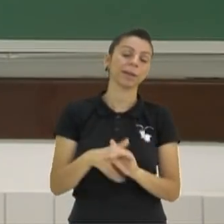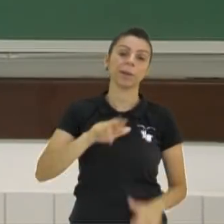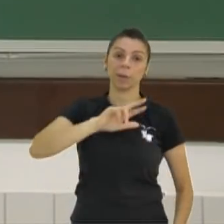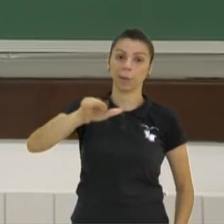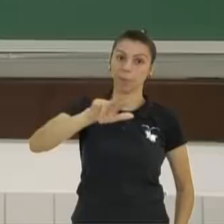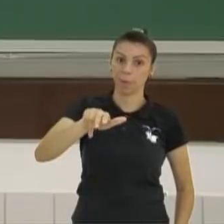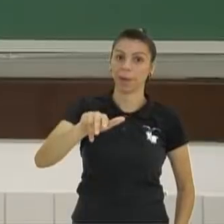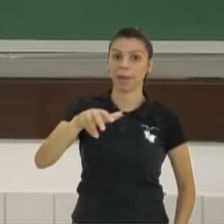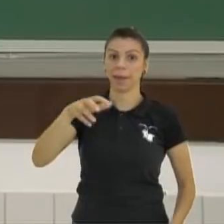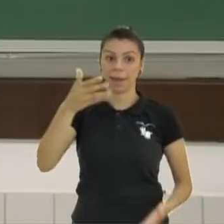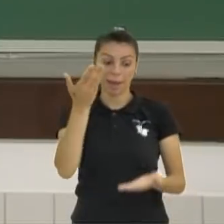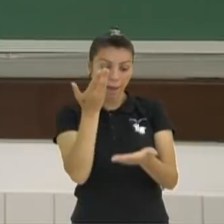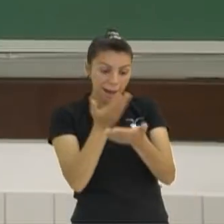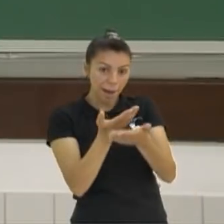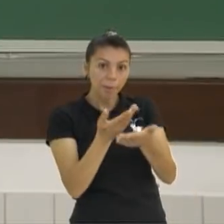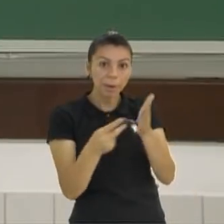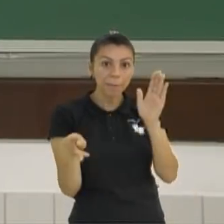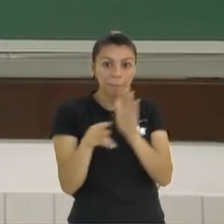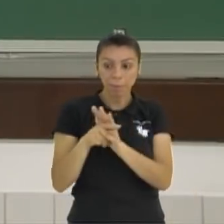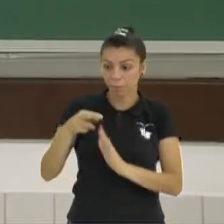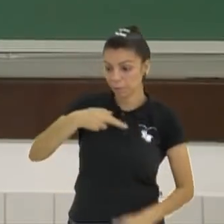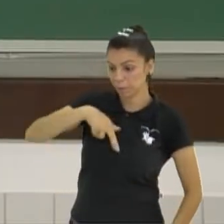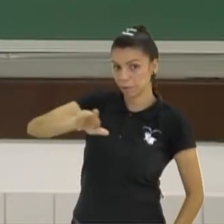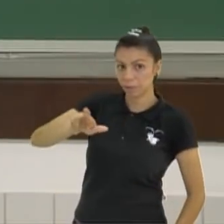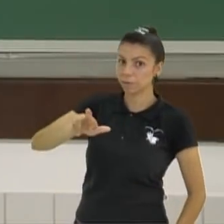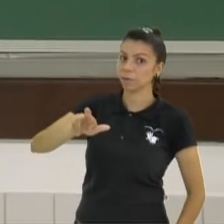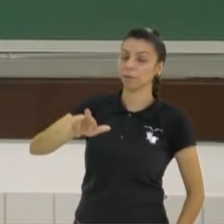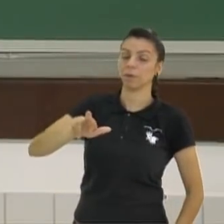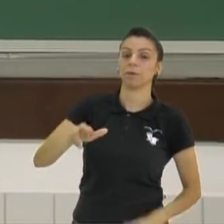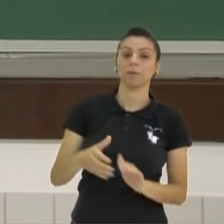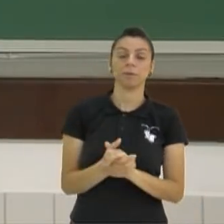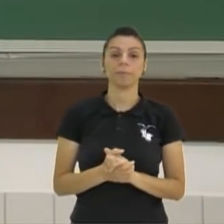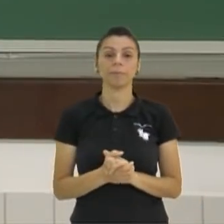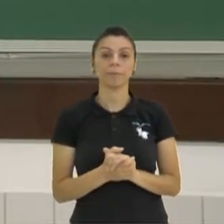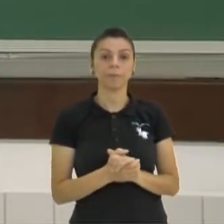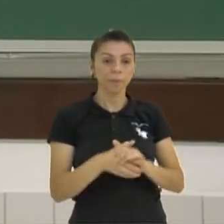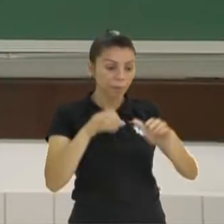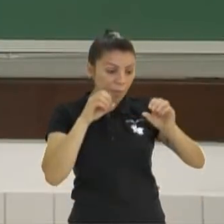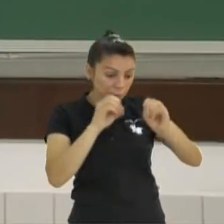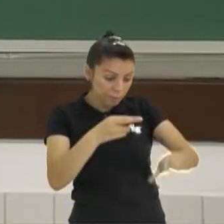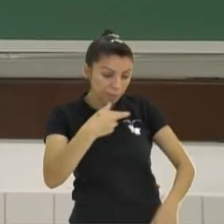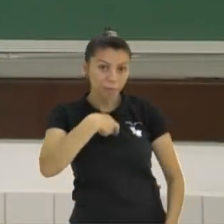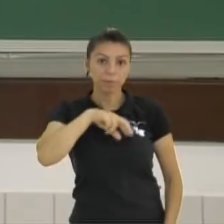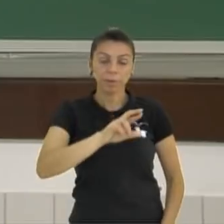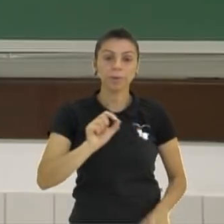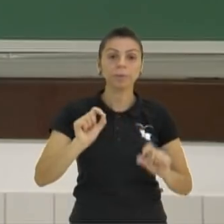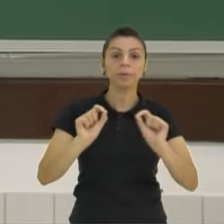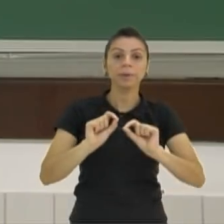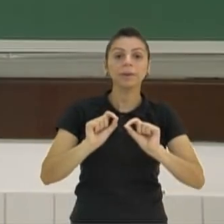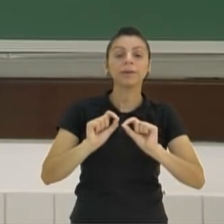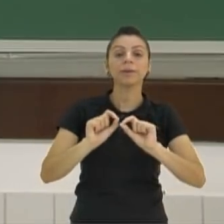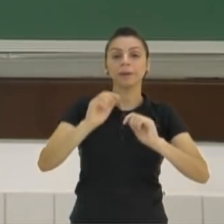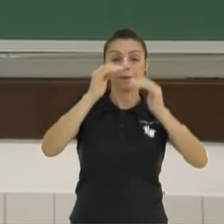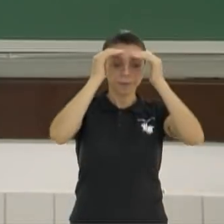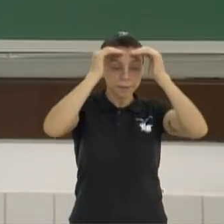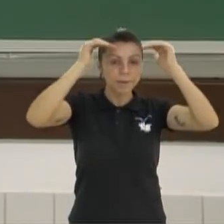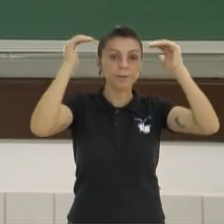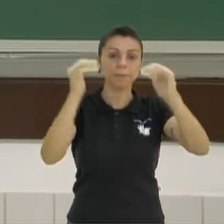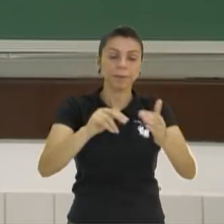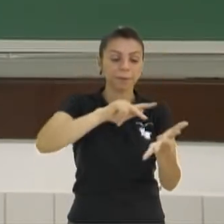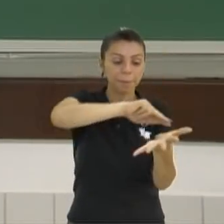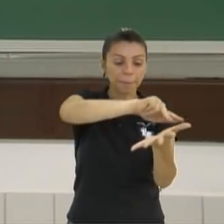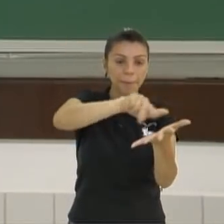de religião, não é catequese nem doutrinação. No ensino religioso, trabalhamos o respeito à diversidade